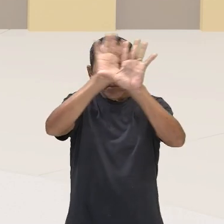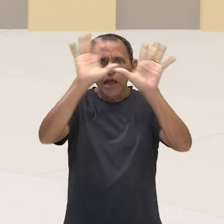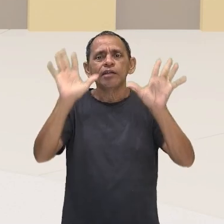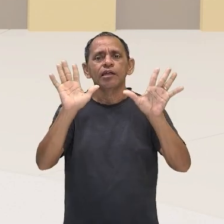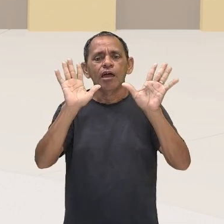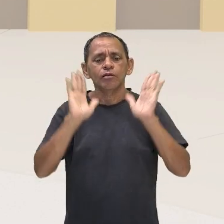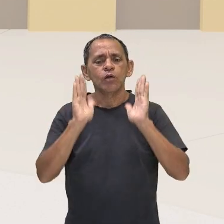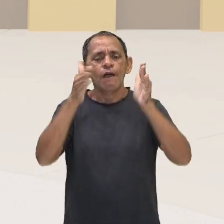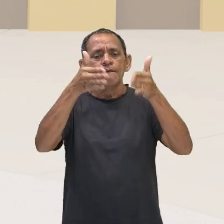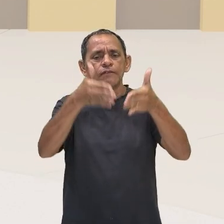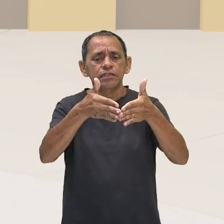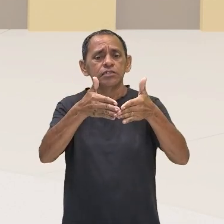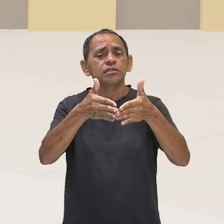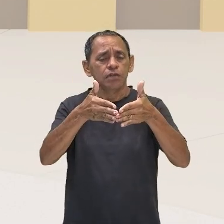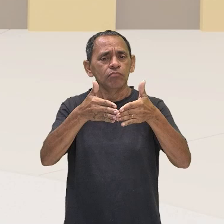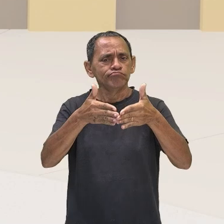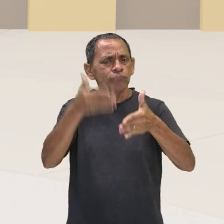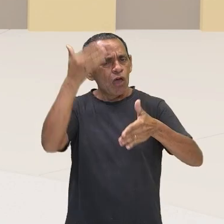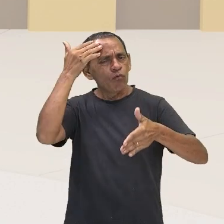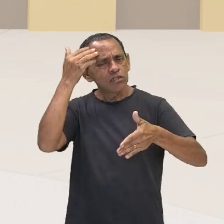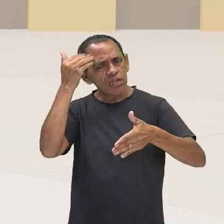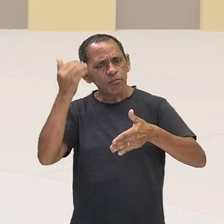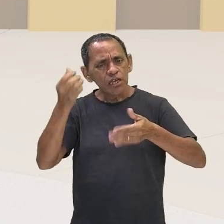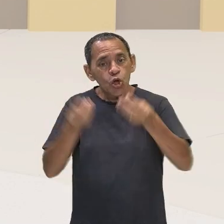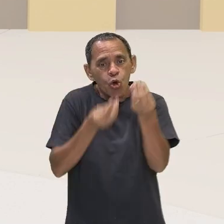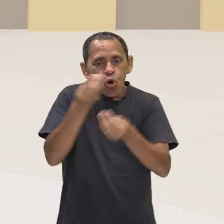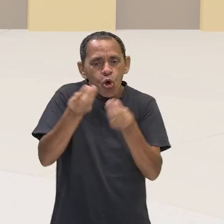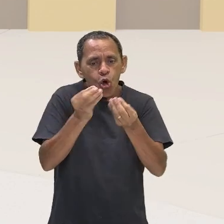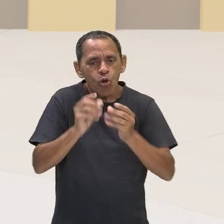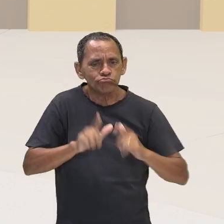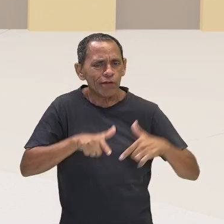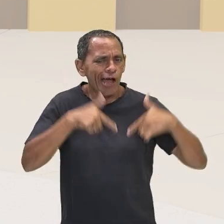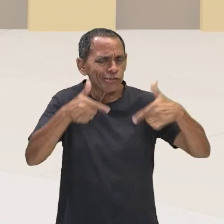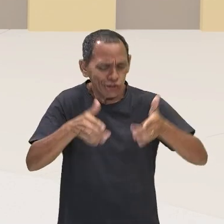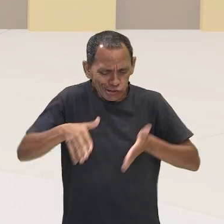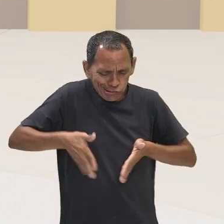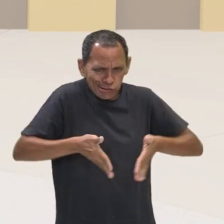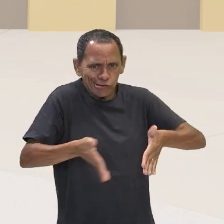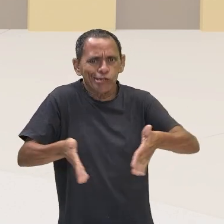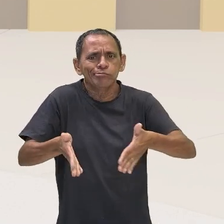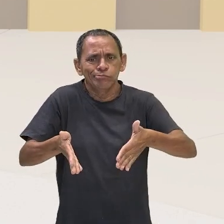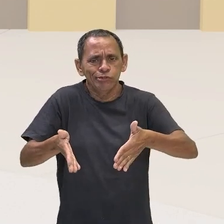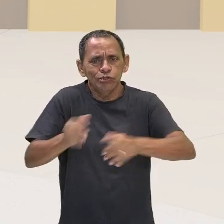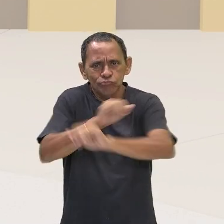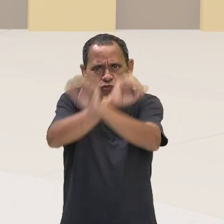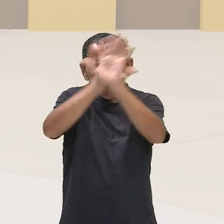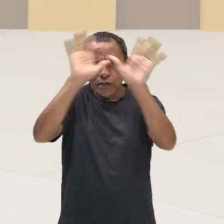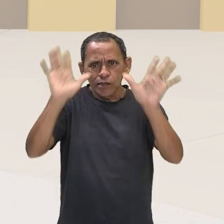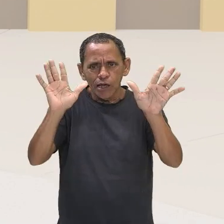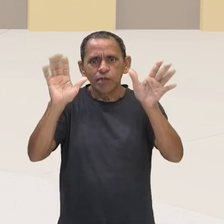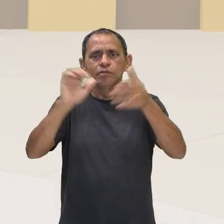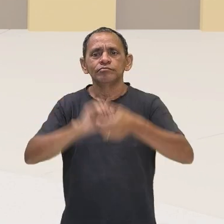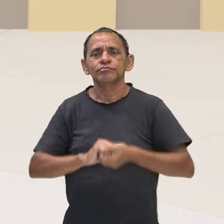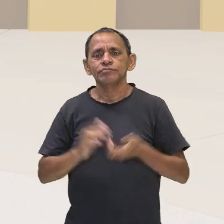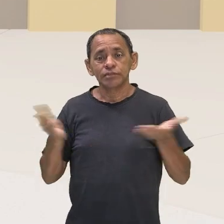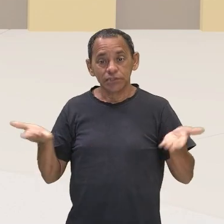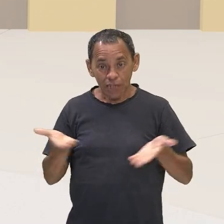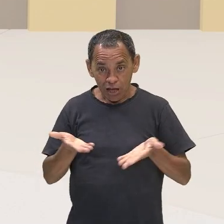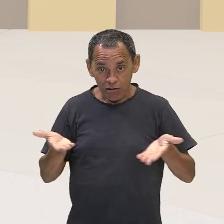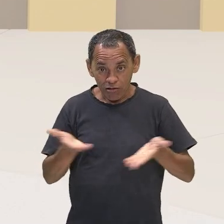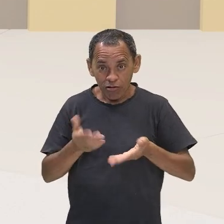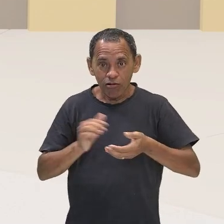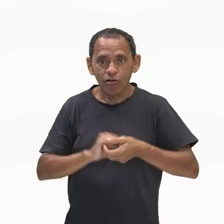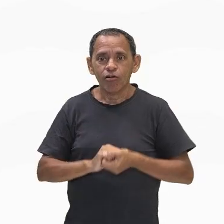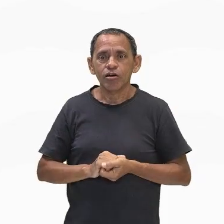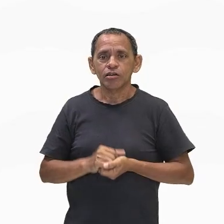saber traçar esse caminho, né, de forma clara e confortável. E aí aqui eu trago para vocês